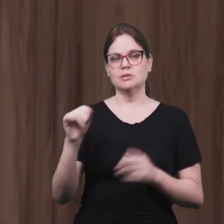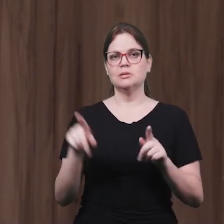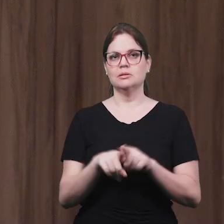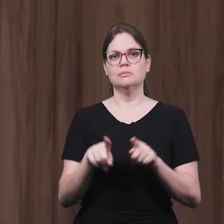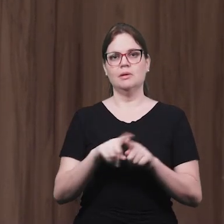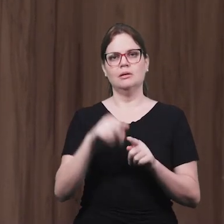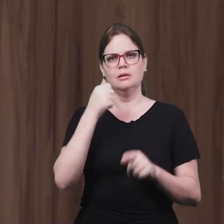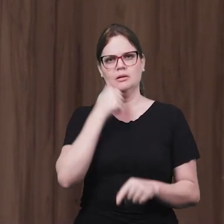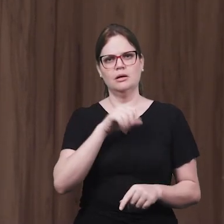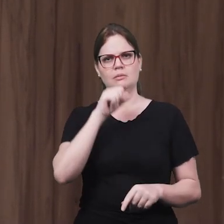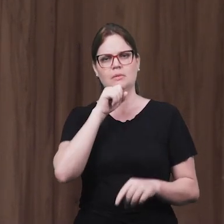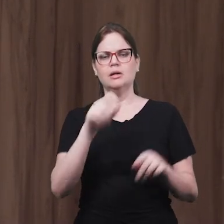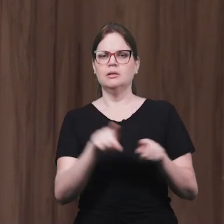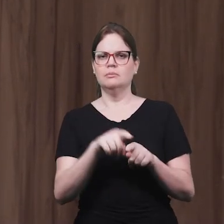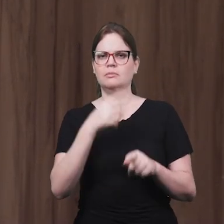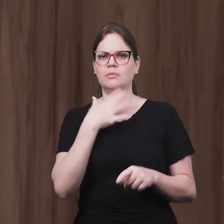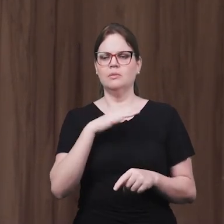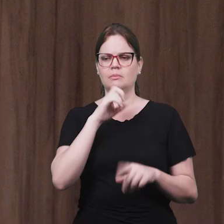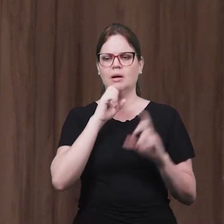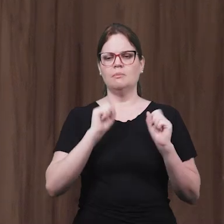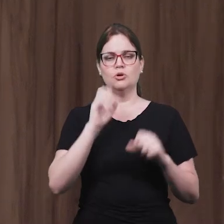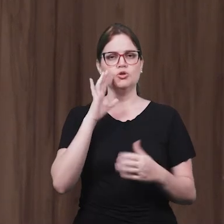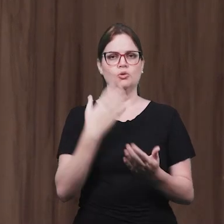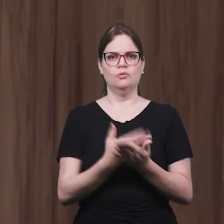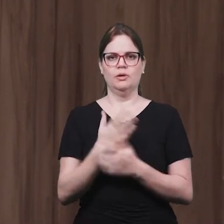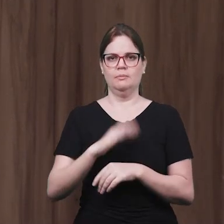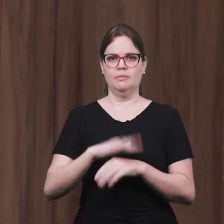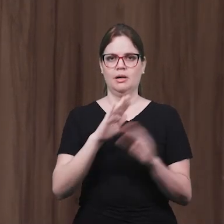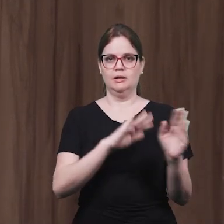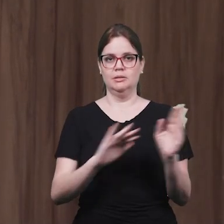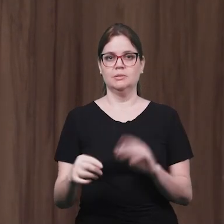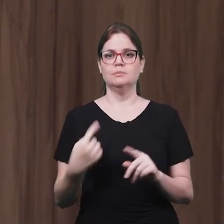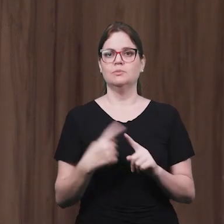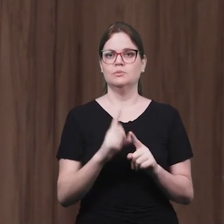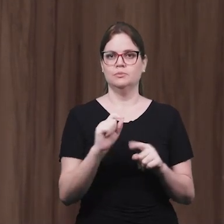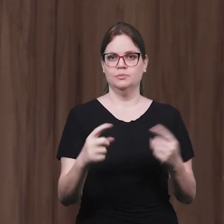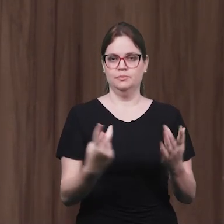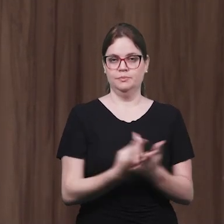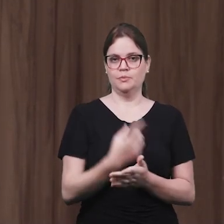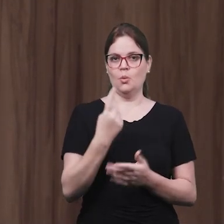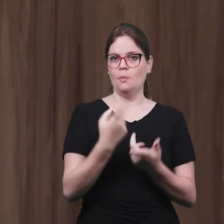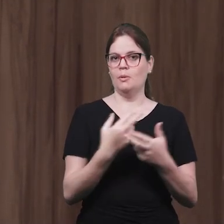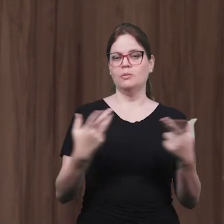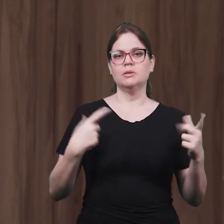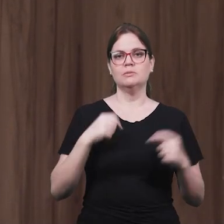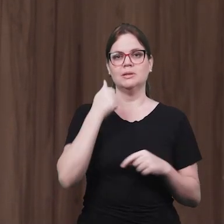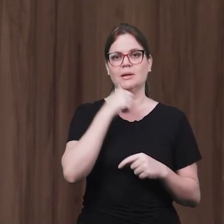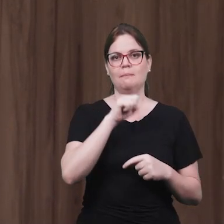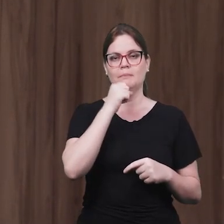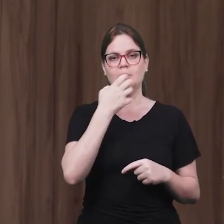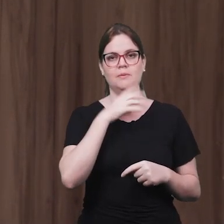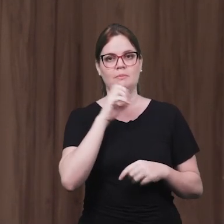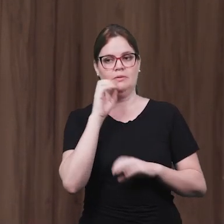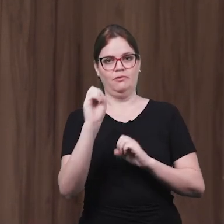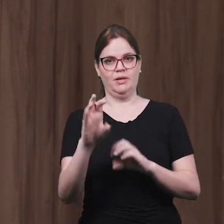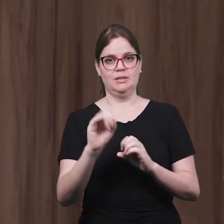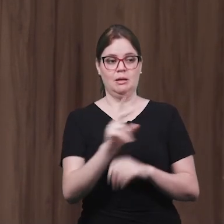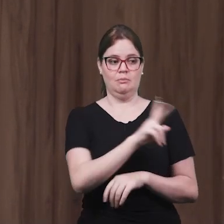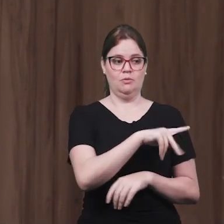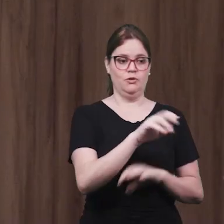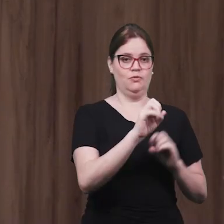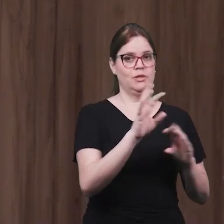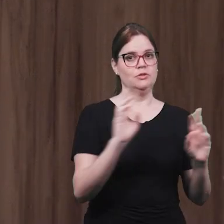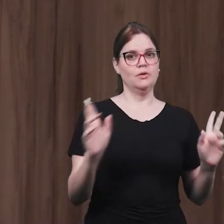possam até ter mais confiança, como nós falamos. Agora, porque uma coisa é o que o pai vai ensinar e a mãe, né? E outra coisa é o que